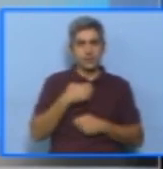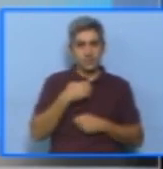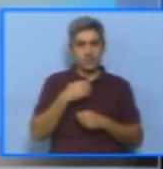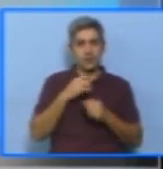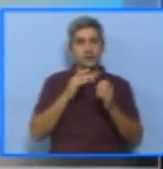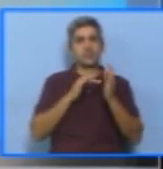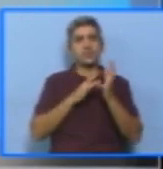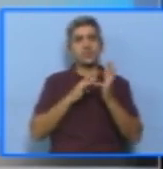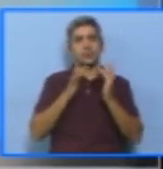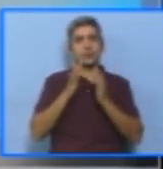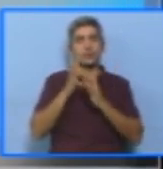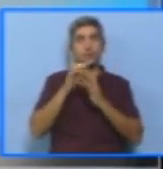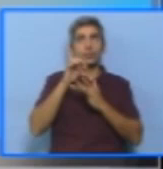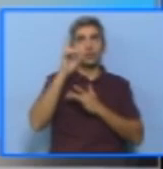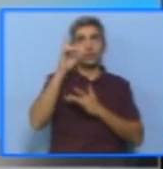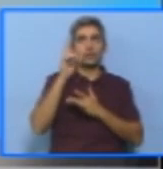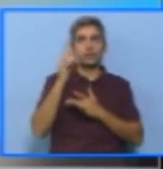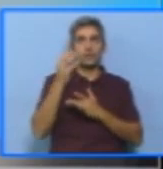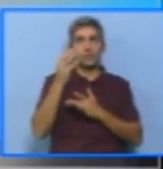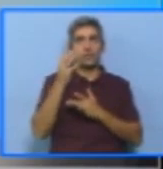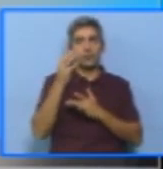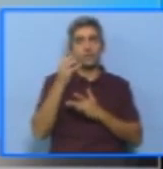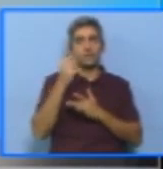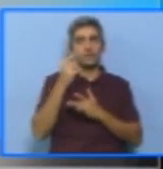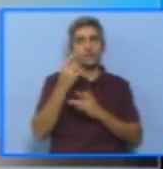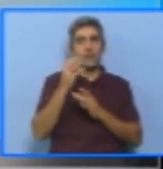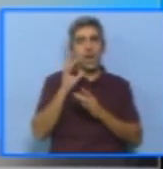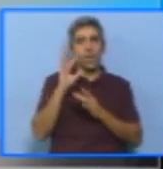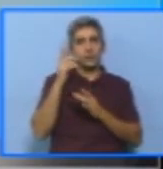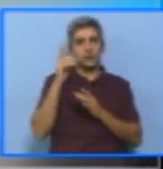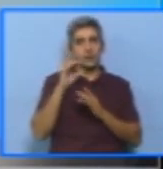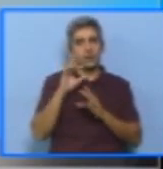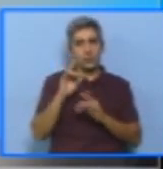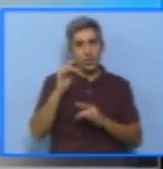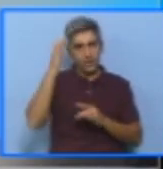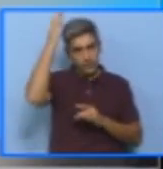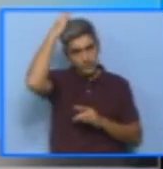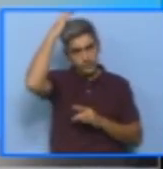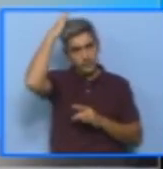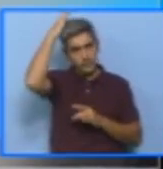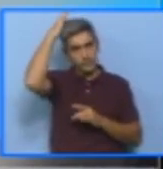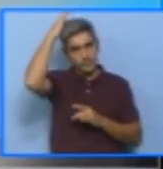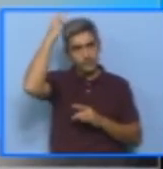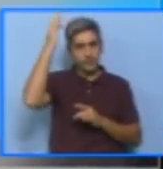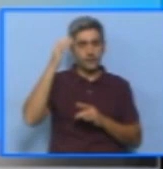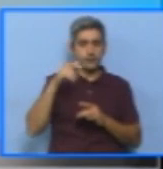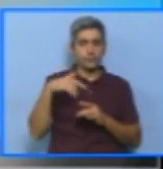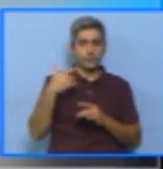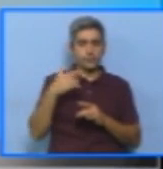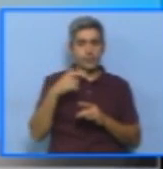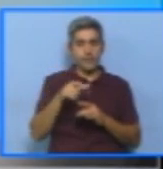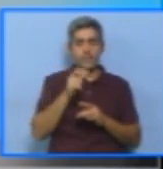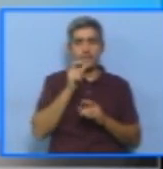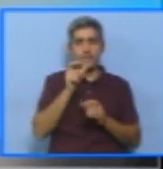Jesus experimentou e legou-nos esta belíssima, apesar de complexa,